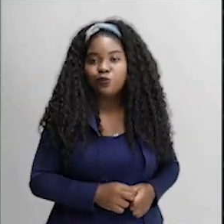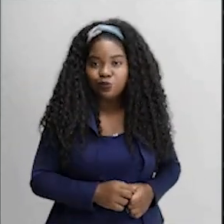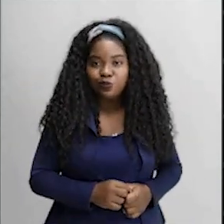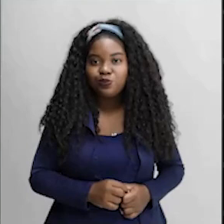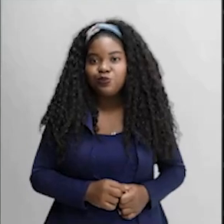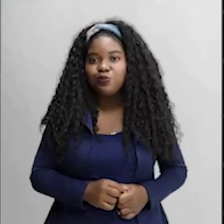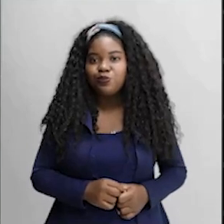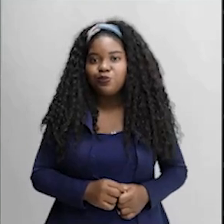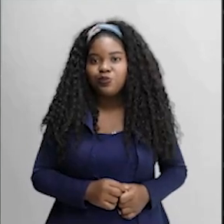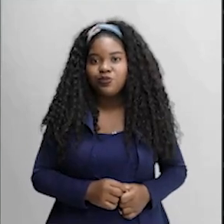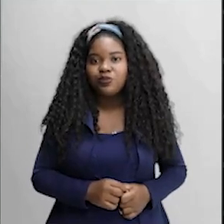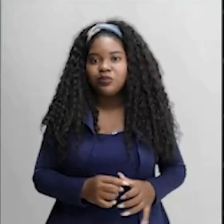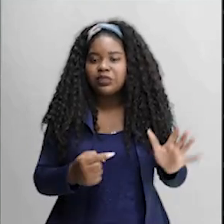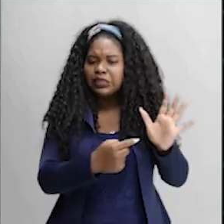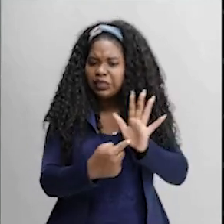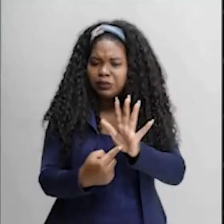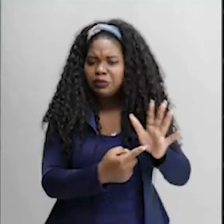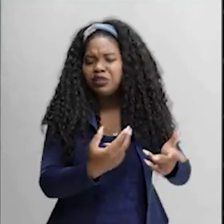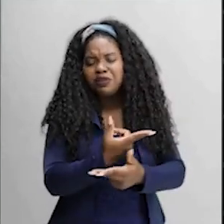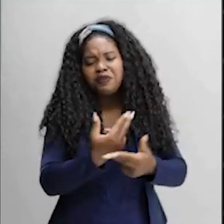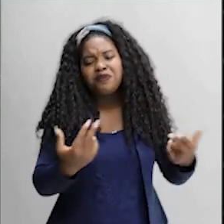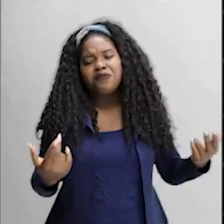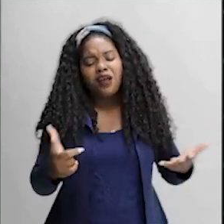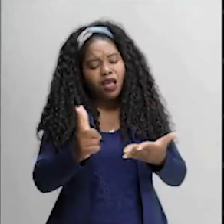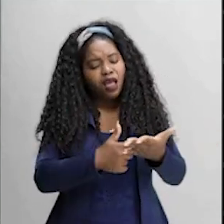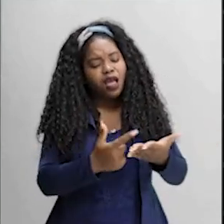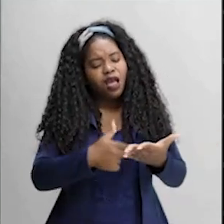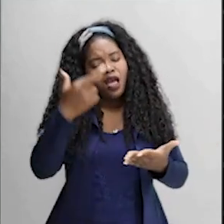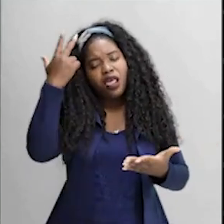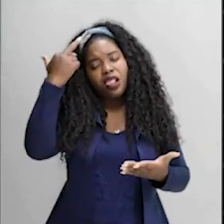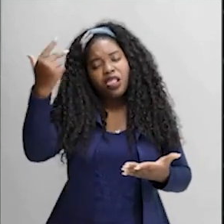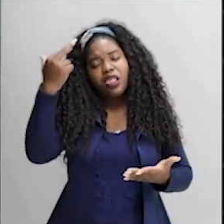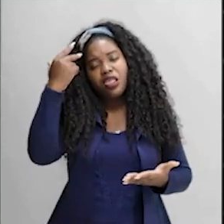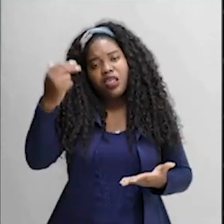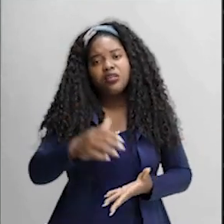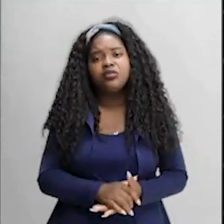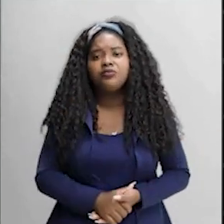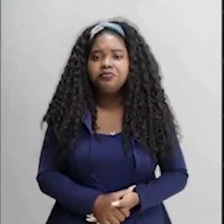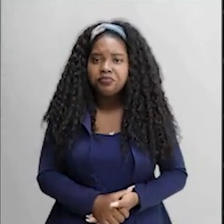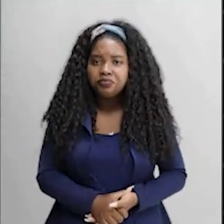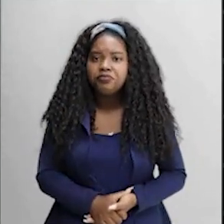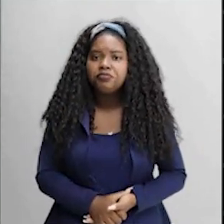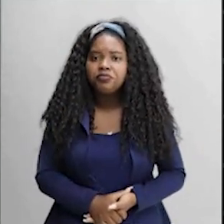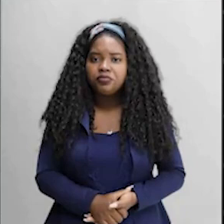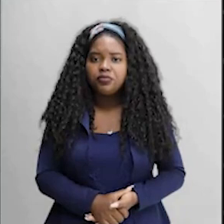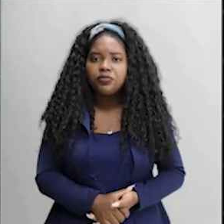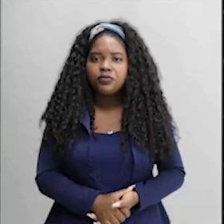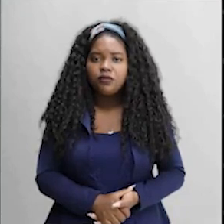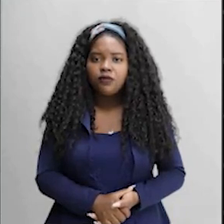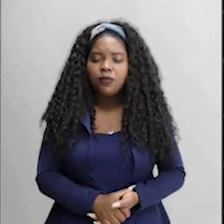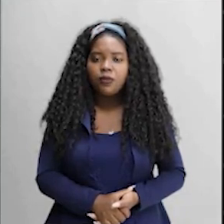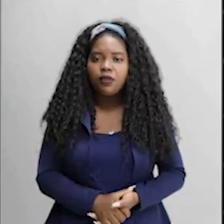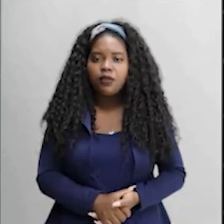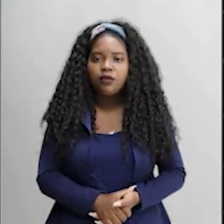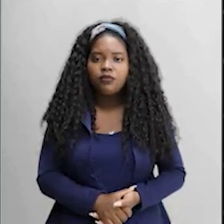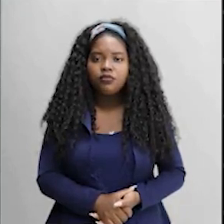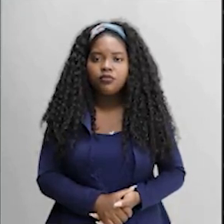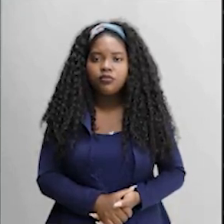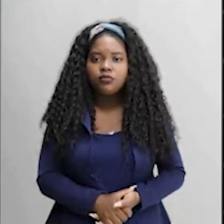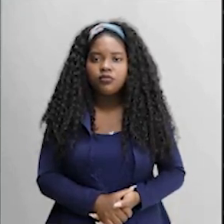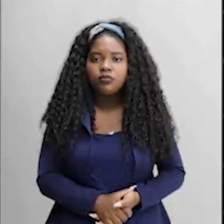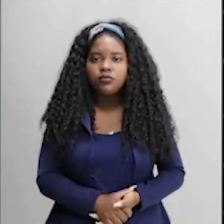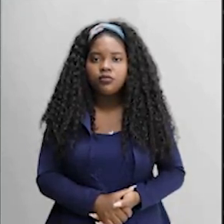certo? Isso aparece em muitos livros de história. Rousseau tem muitas frases, tá? No Contrato Social tem várias